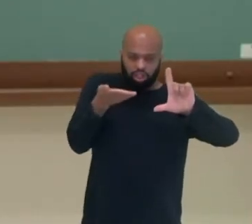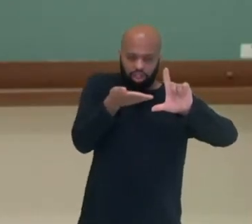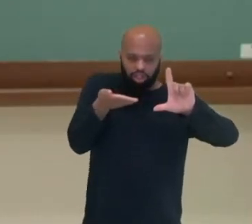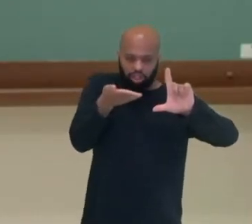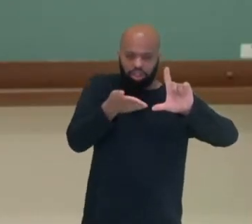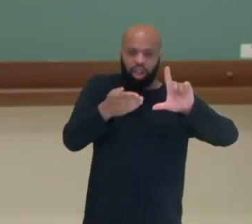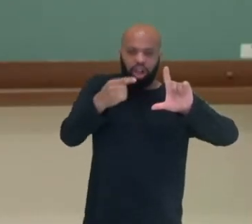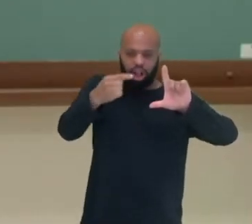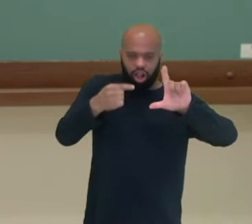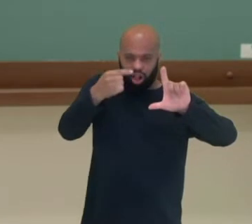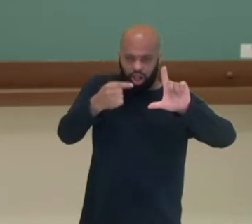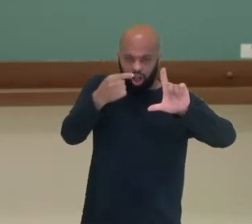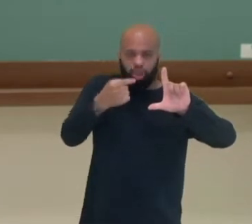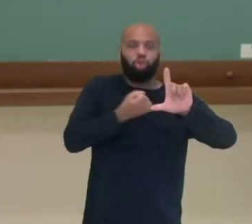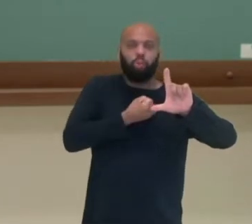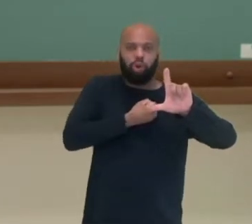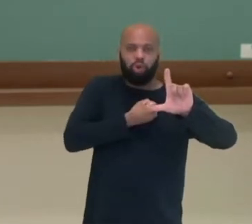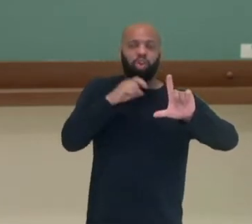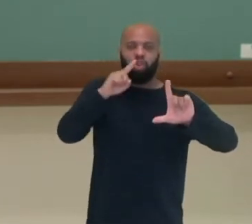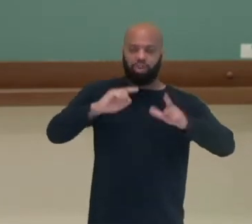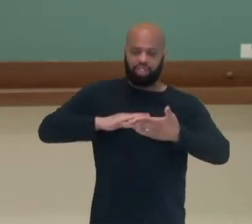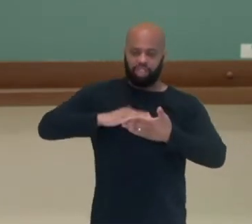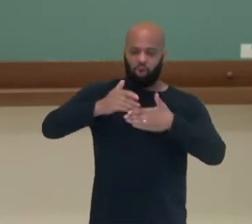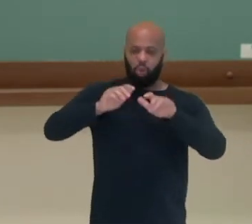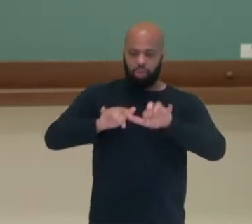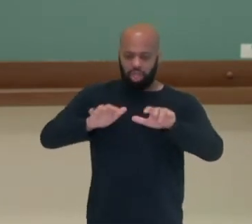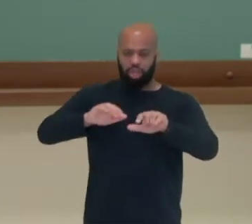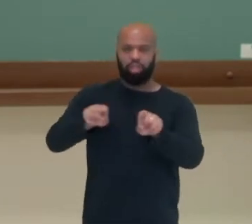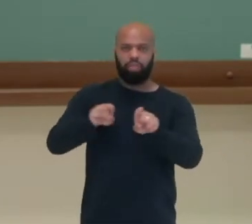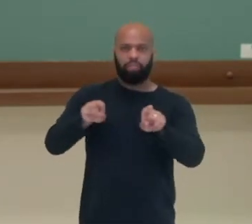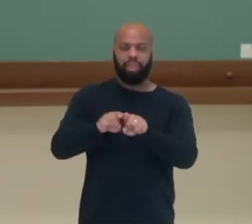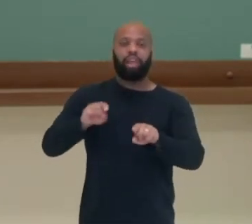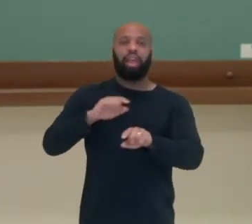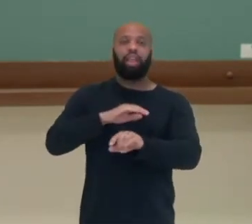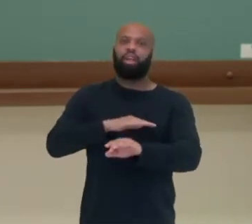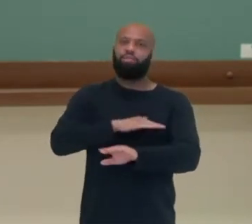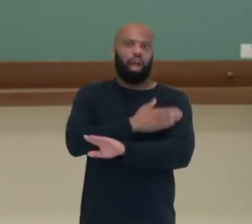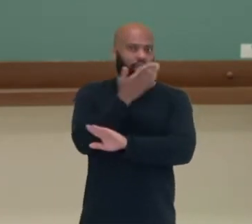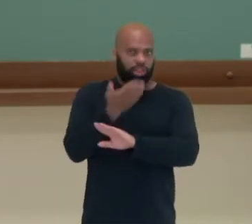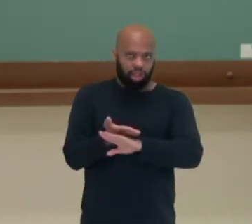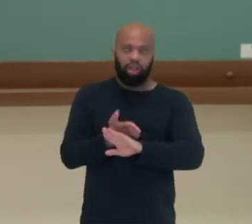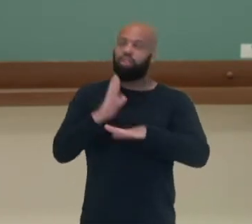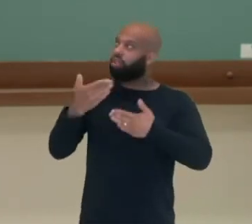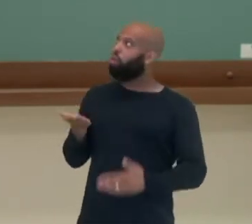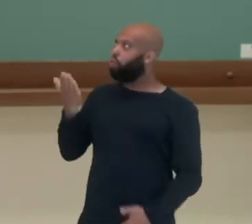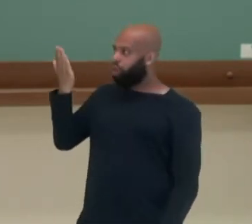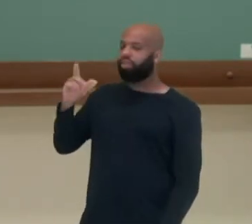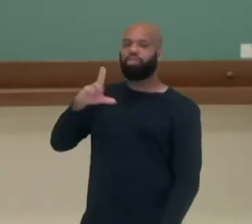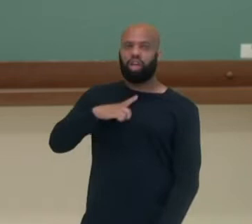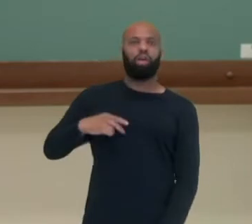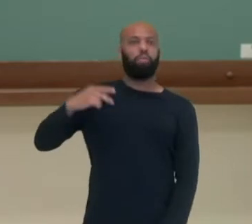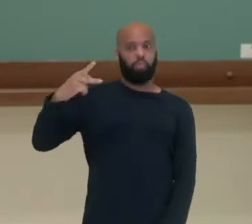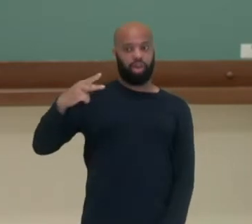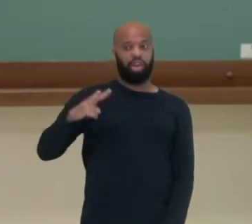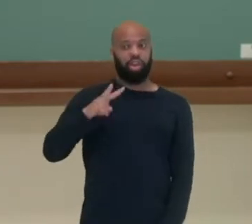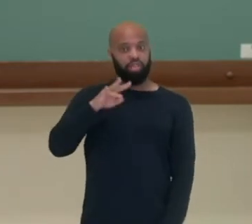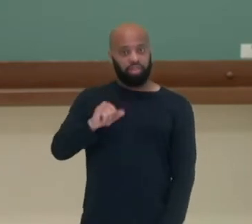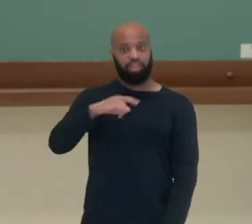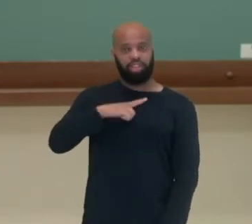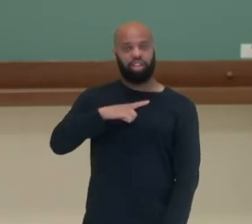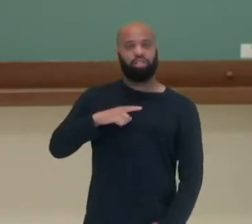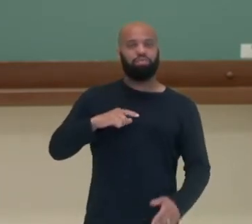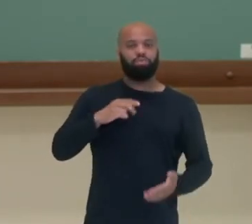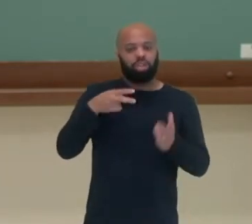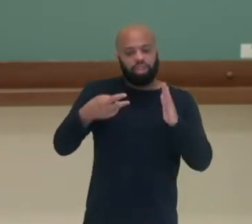computador a tarde toda? Então, esse equipamento ele tem uma potência e permaneceu ligado por um período de